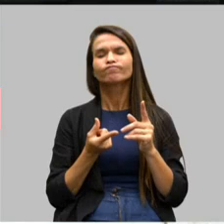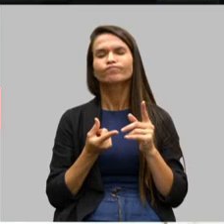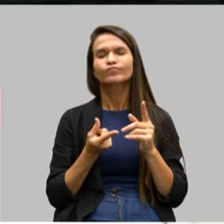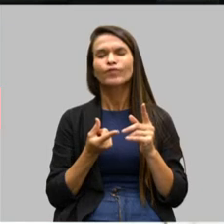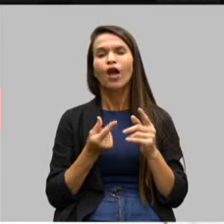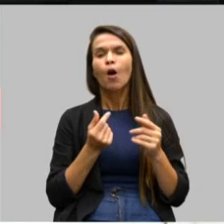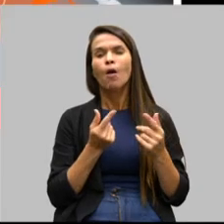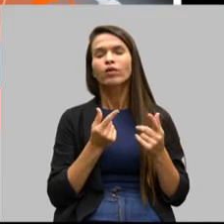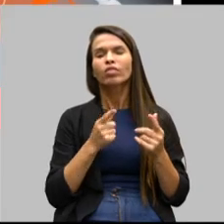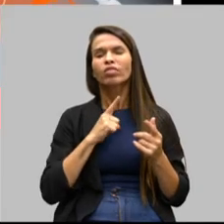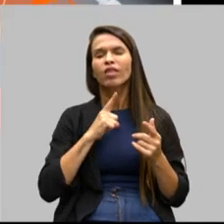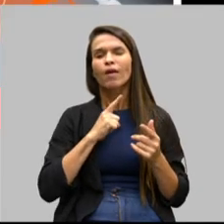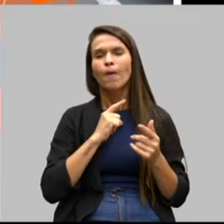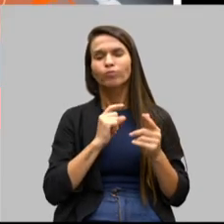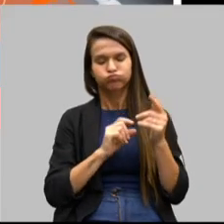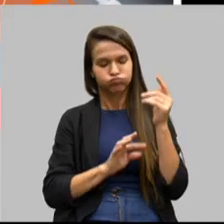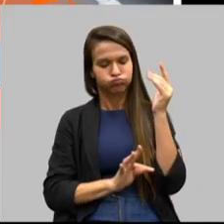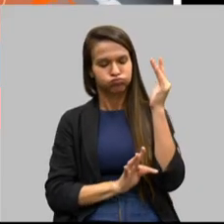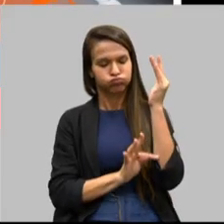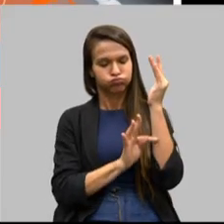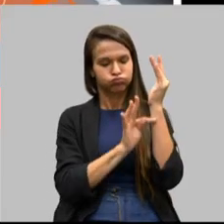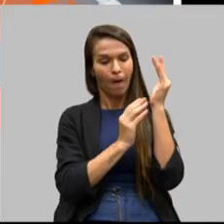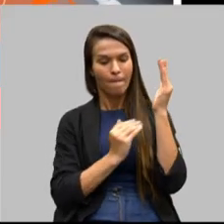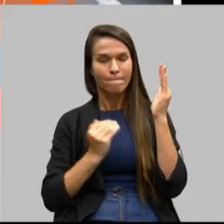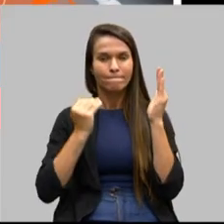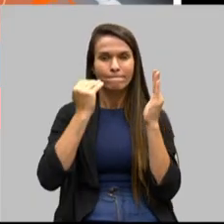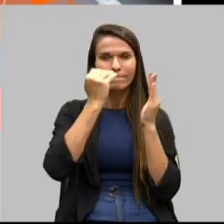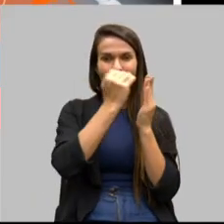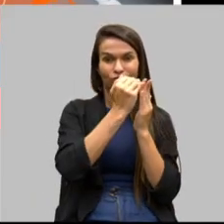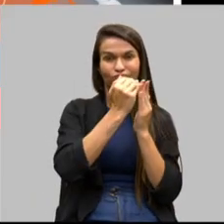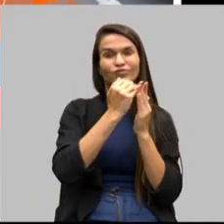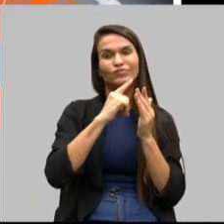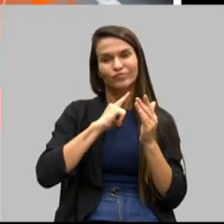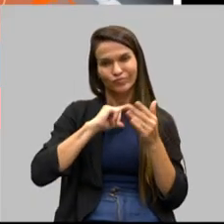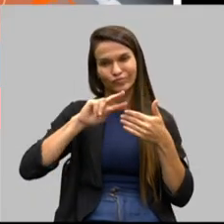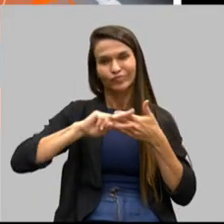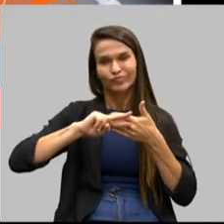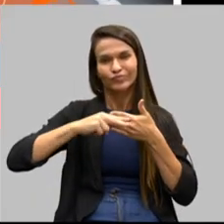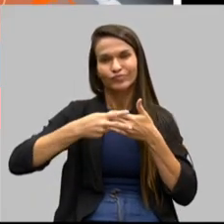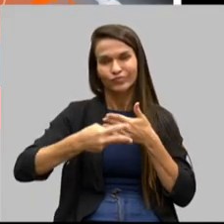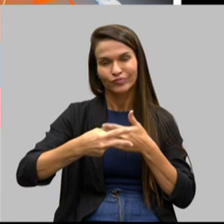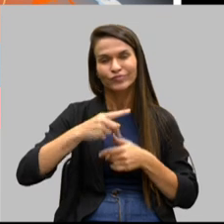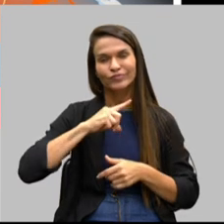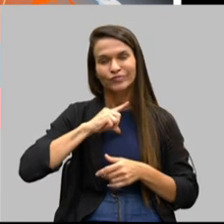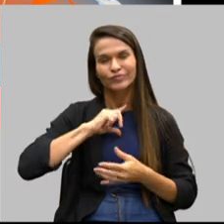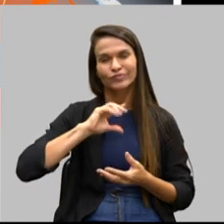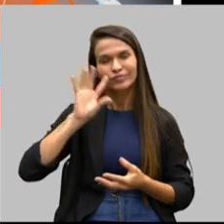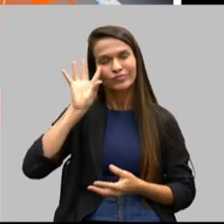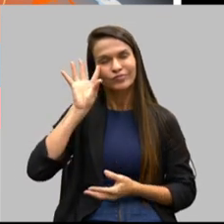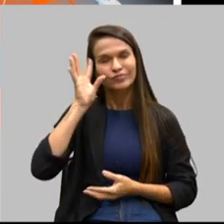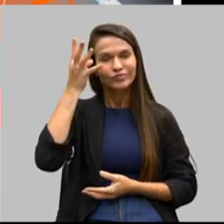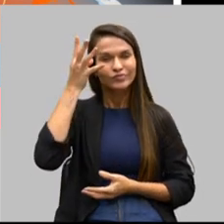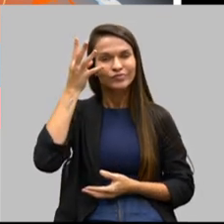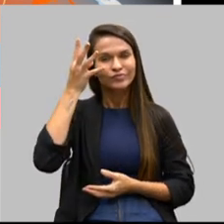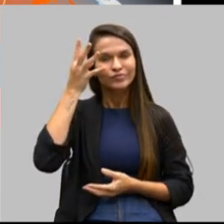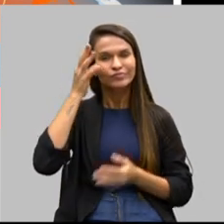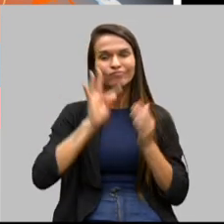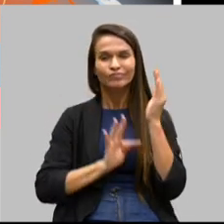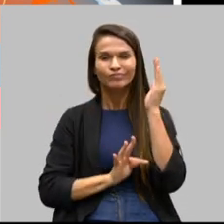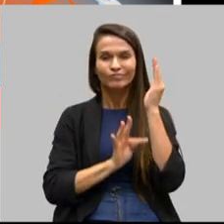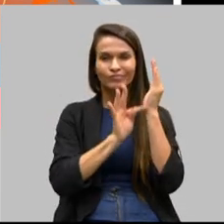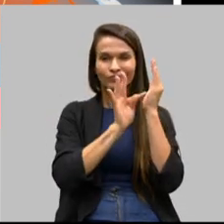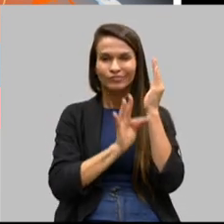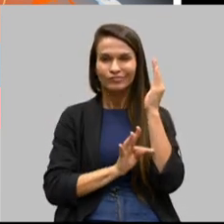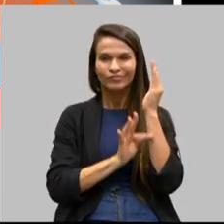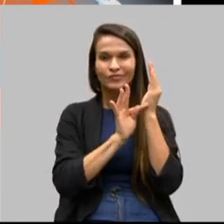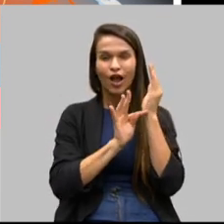temperatura, e isso tudo leva aos distúrbios de tempo e clima, aos